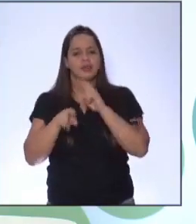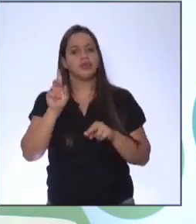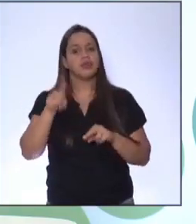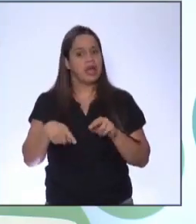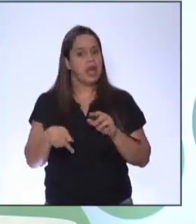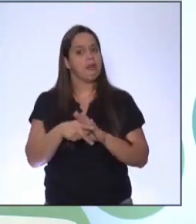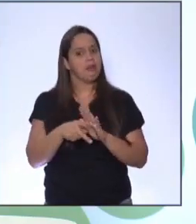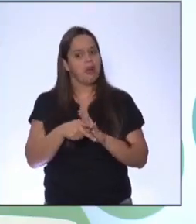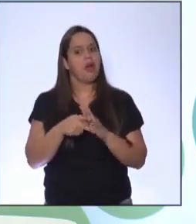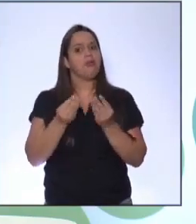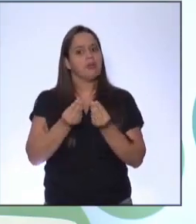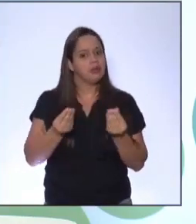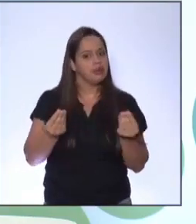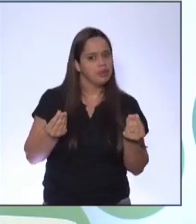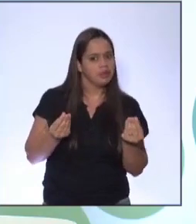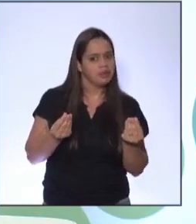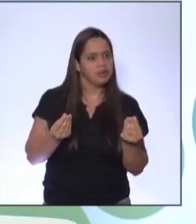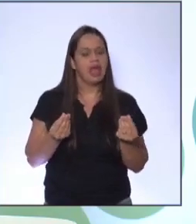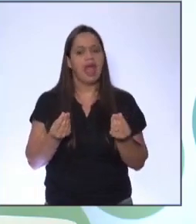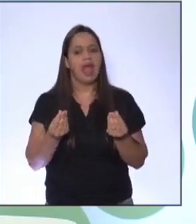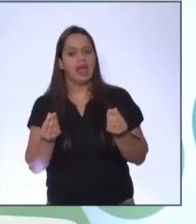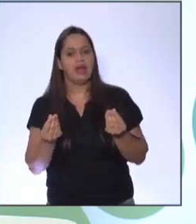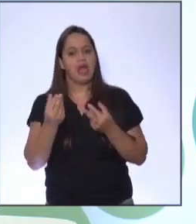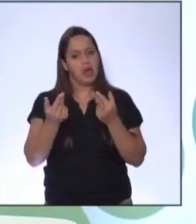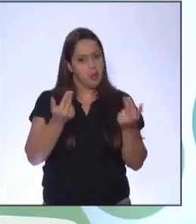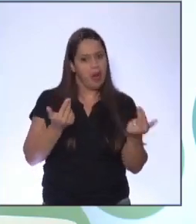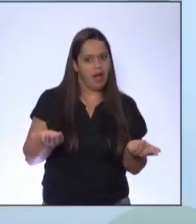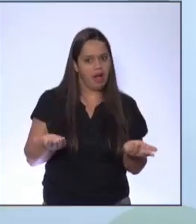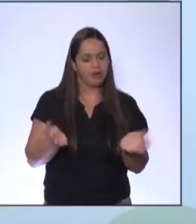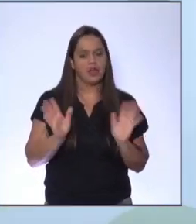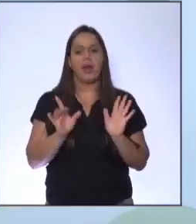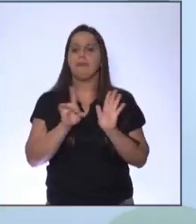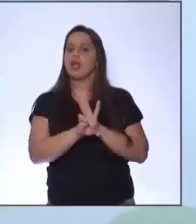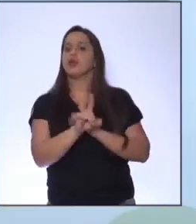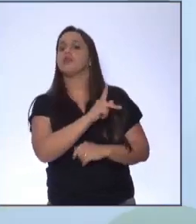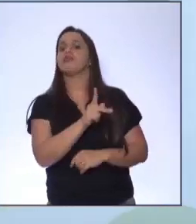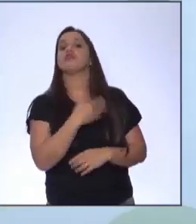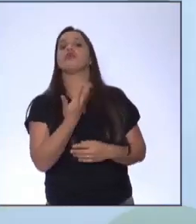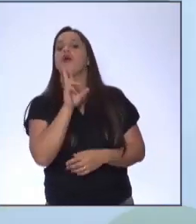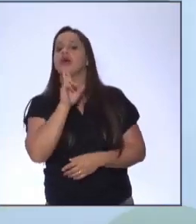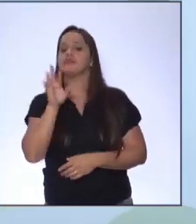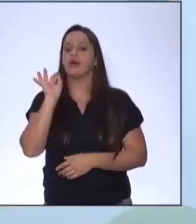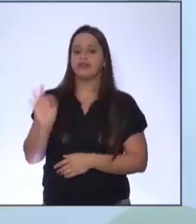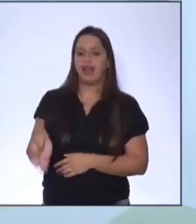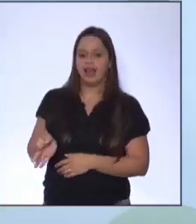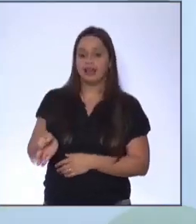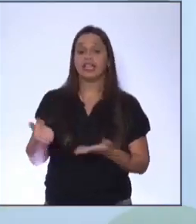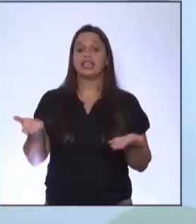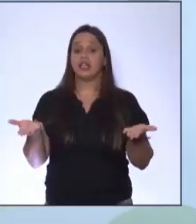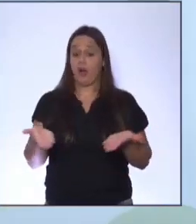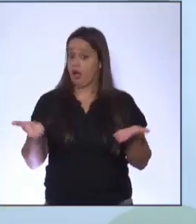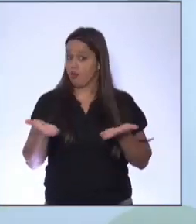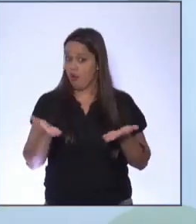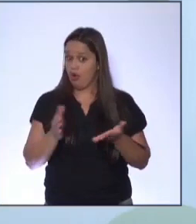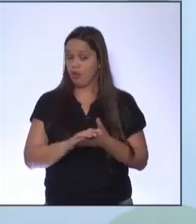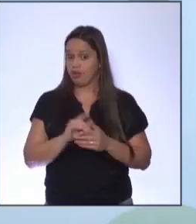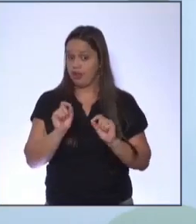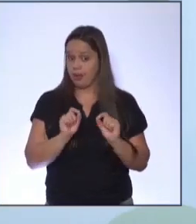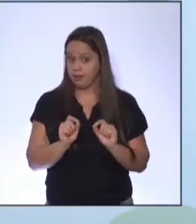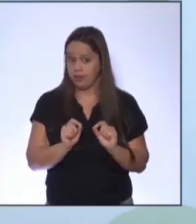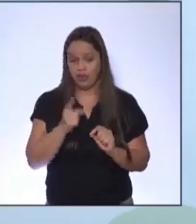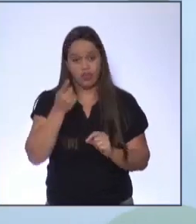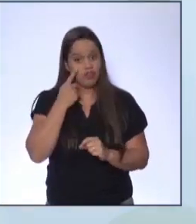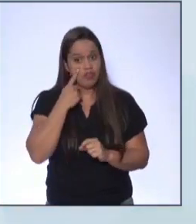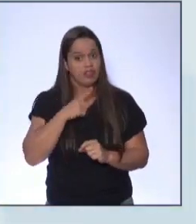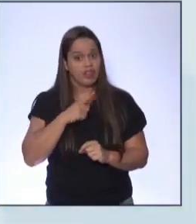Então, Robson, qual é a resposta certa, então? Então, nesse caso, como a gente pode observar ali, nós temos